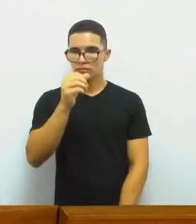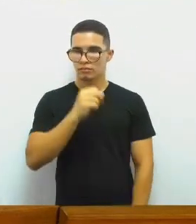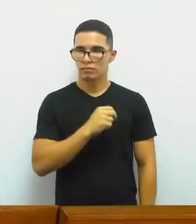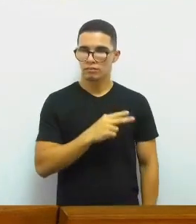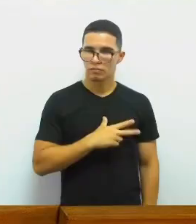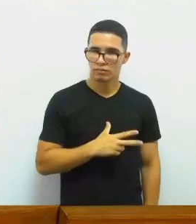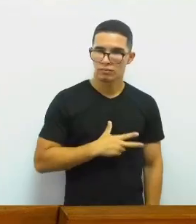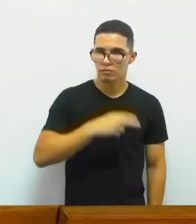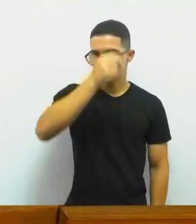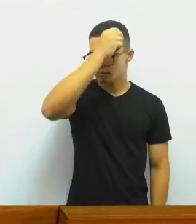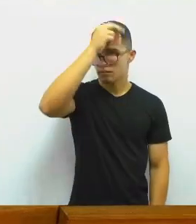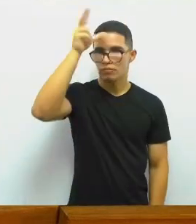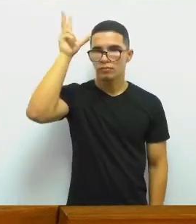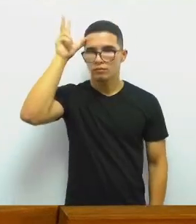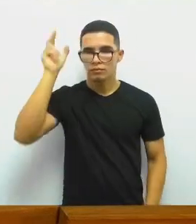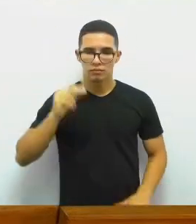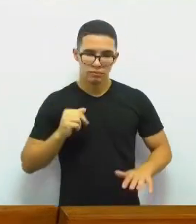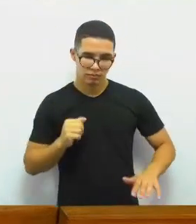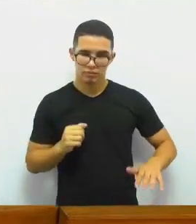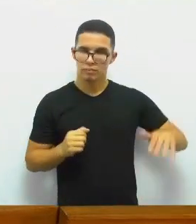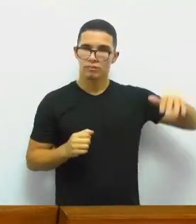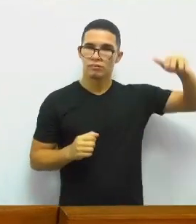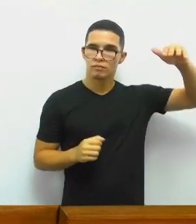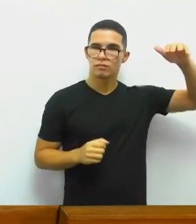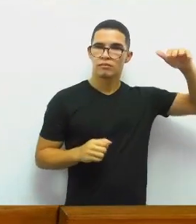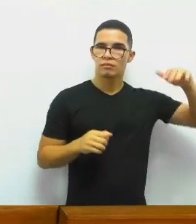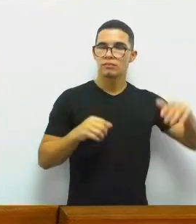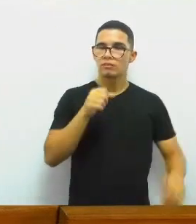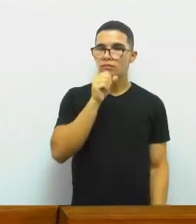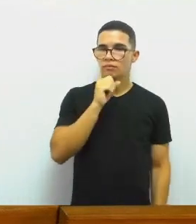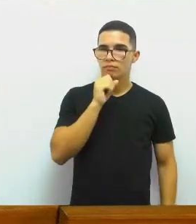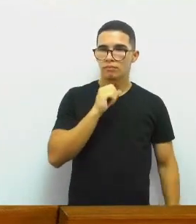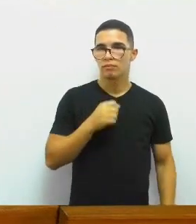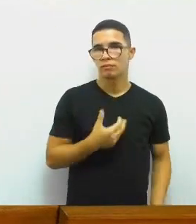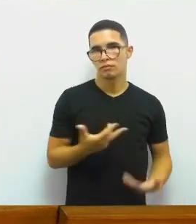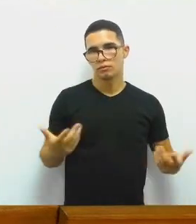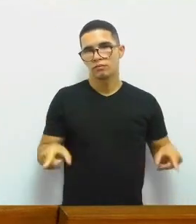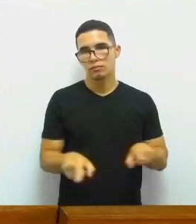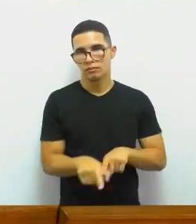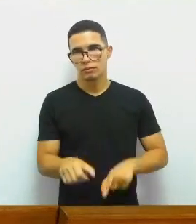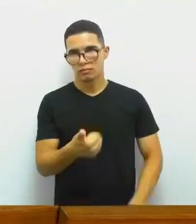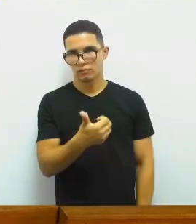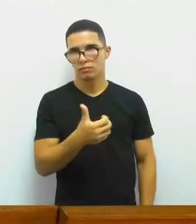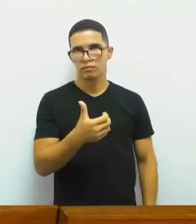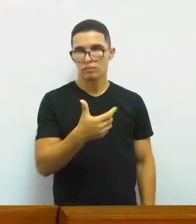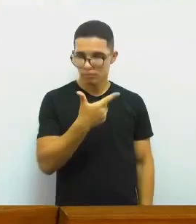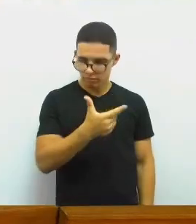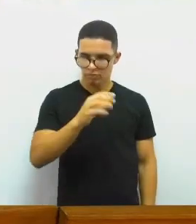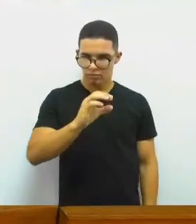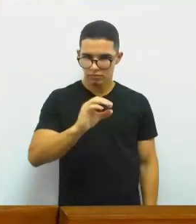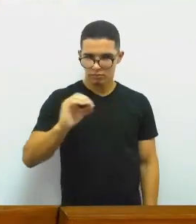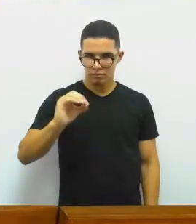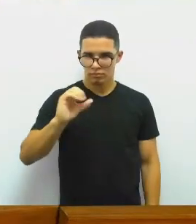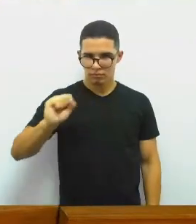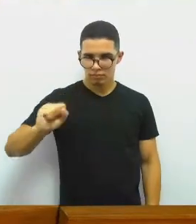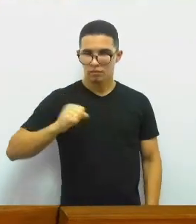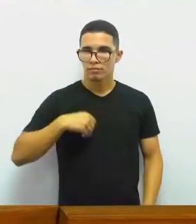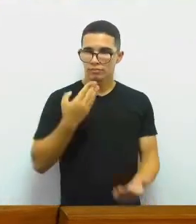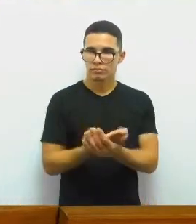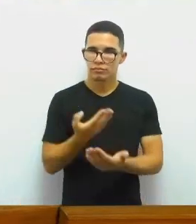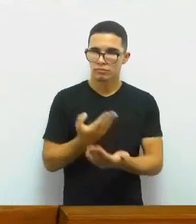particulares, desde a educação infantil até o ensino para jovens e adultos. Em 2008, após muitas batalhas para conciliar trabalho e